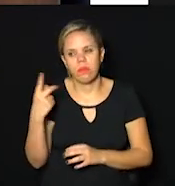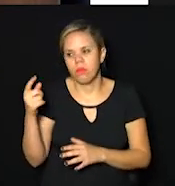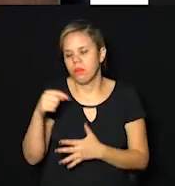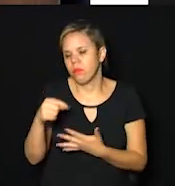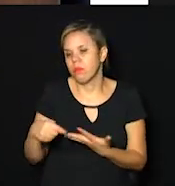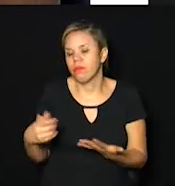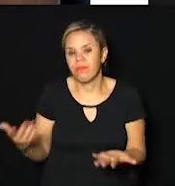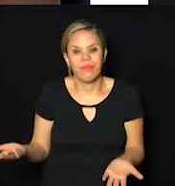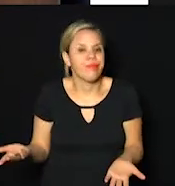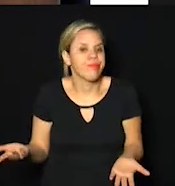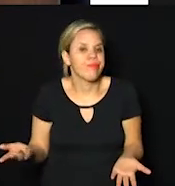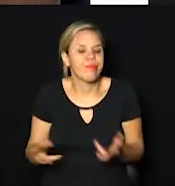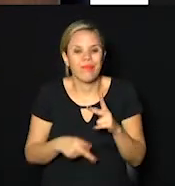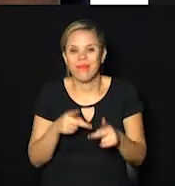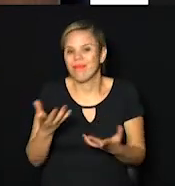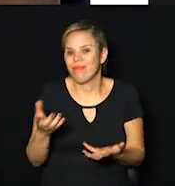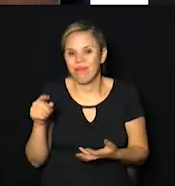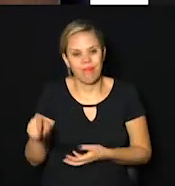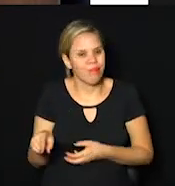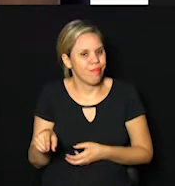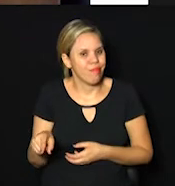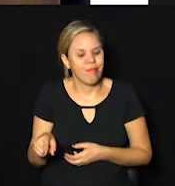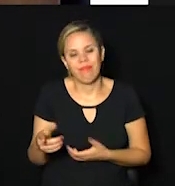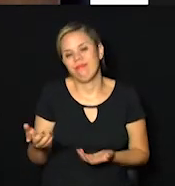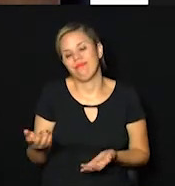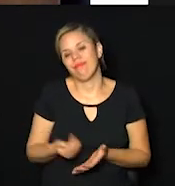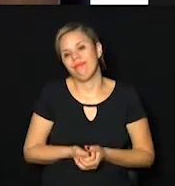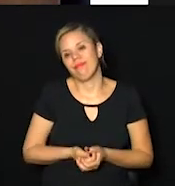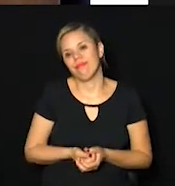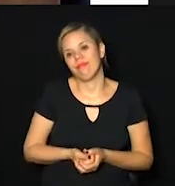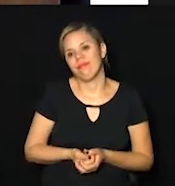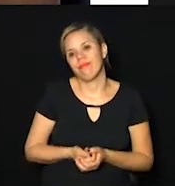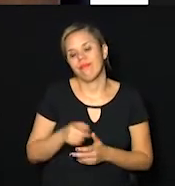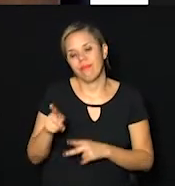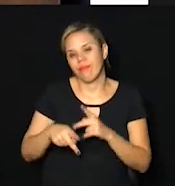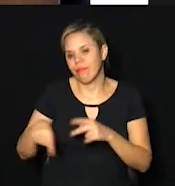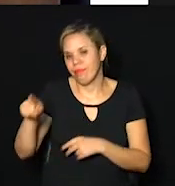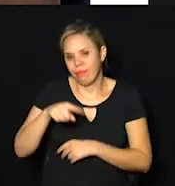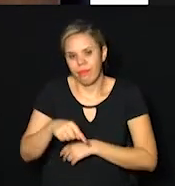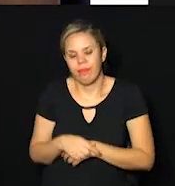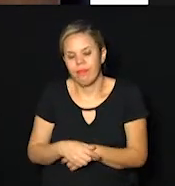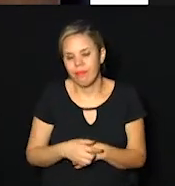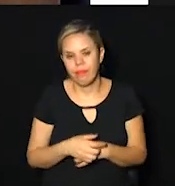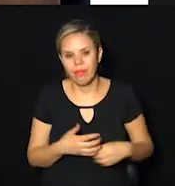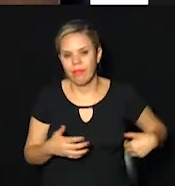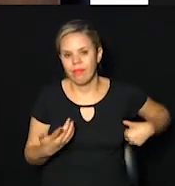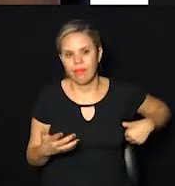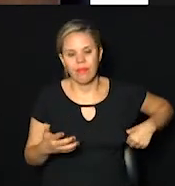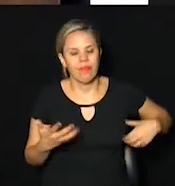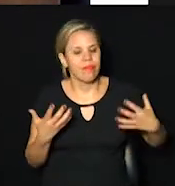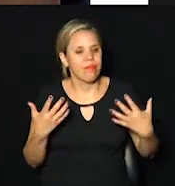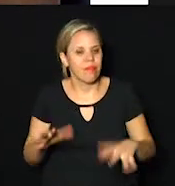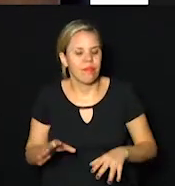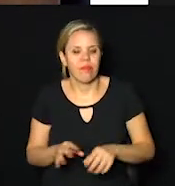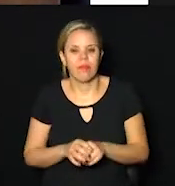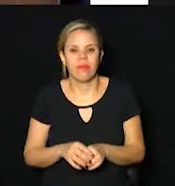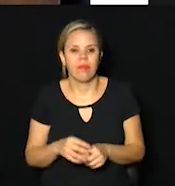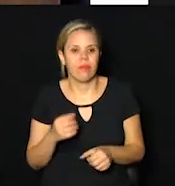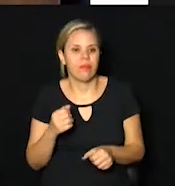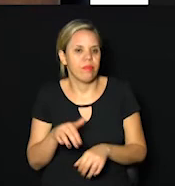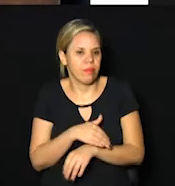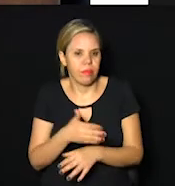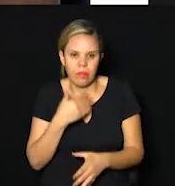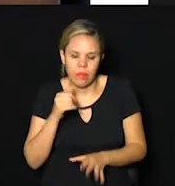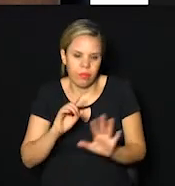Gente, mas para quê? As pessoas querem isso. E se as pessoas querem, elas não querem a duplicação, elas querem melhoria de